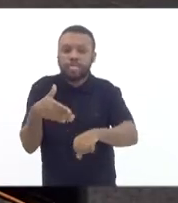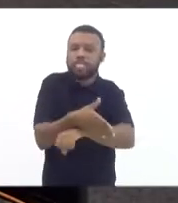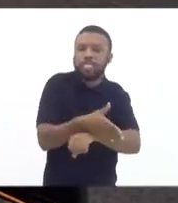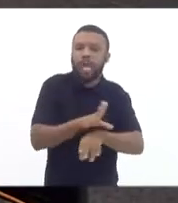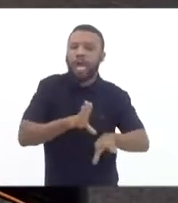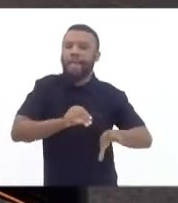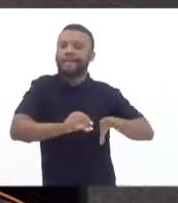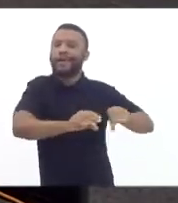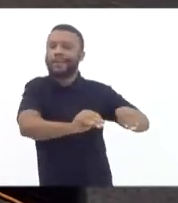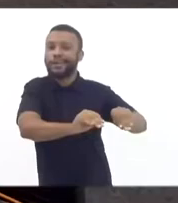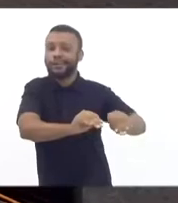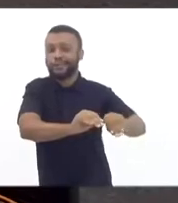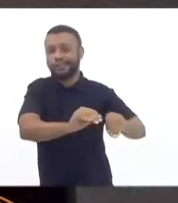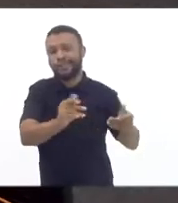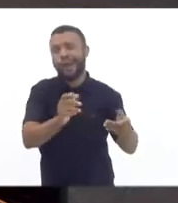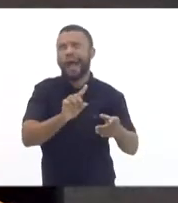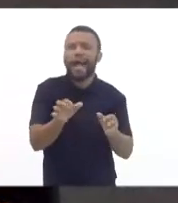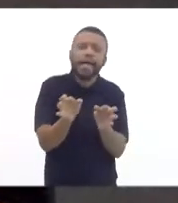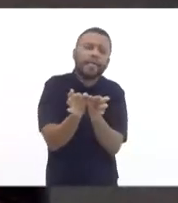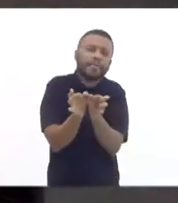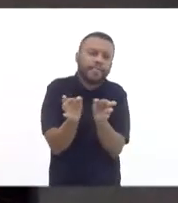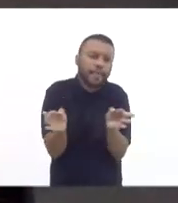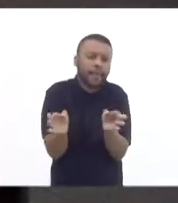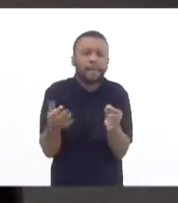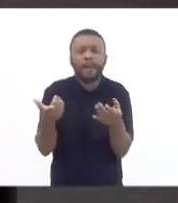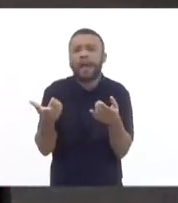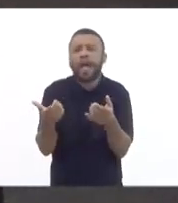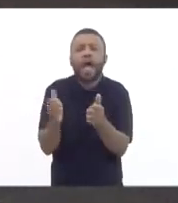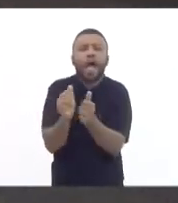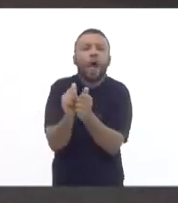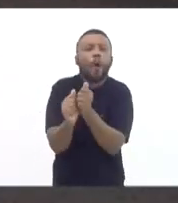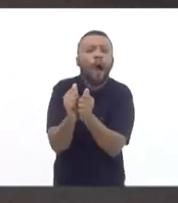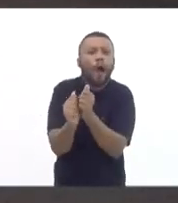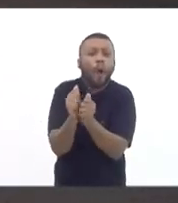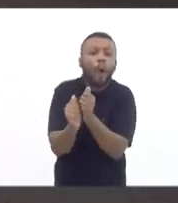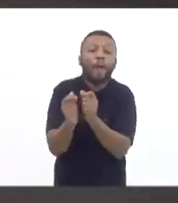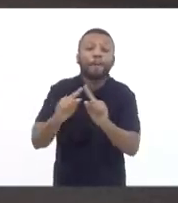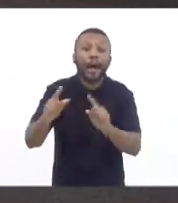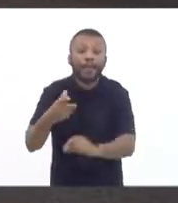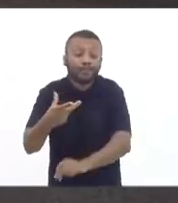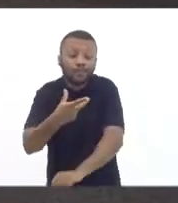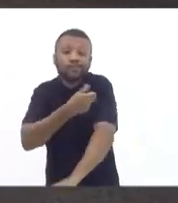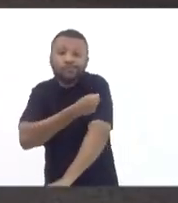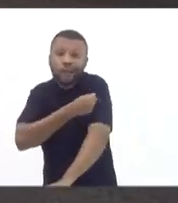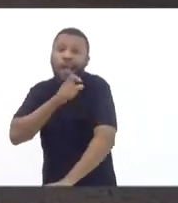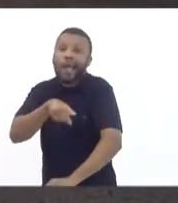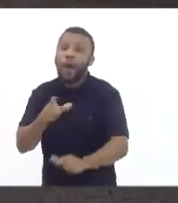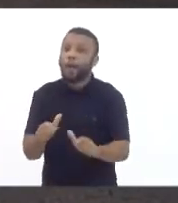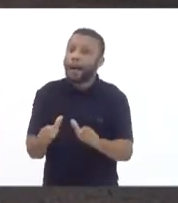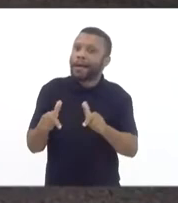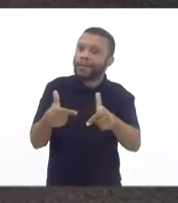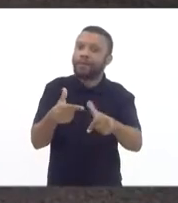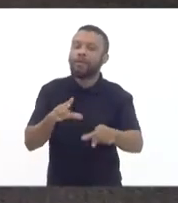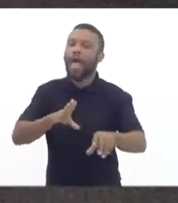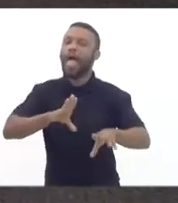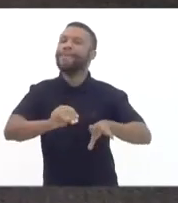coisa simples, é um grãozinho de arroz que você injeta no animal. Mas uma injeção é um procedimento invasivo. E não basta